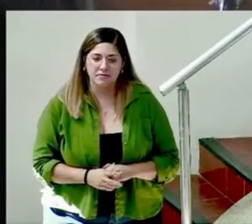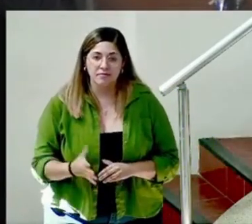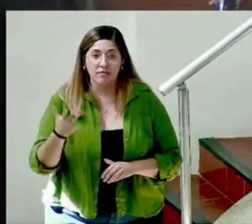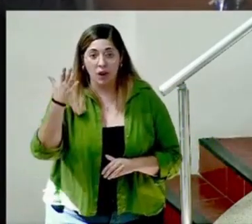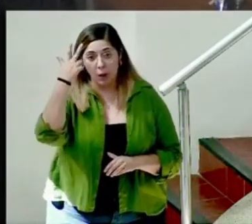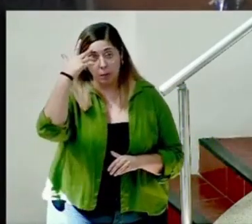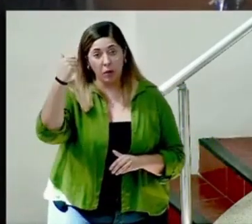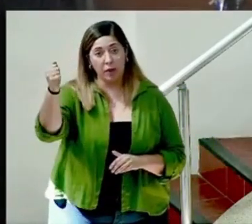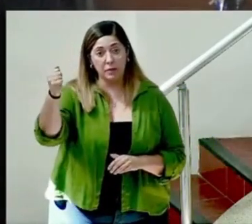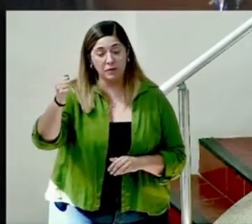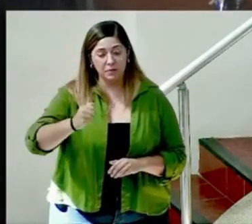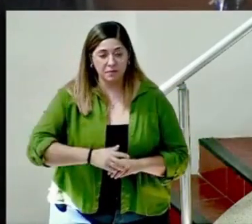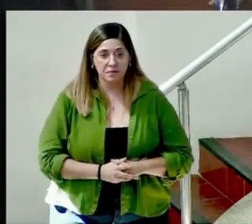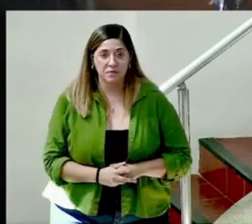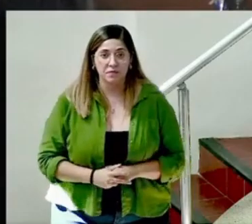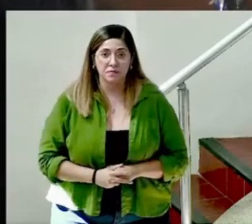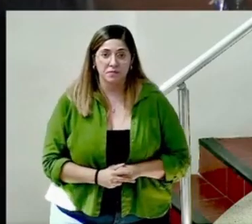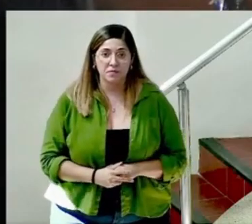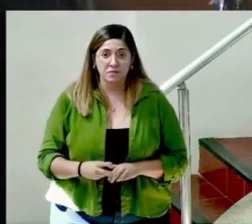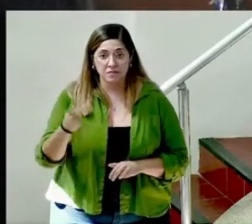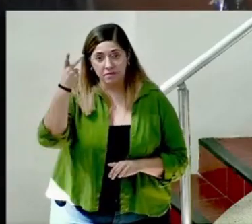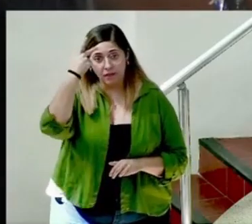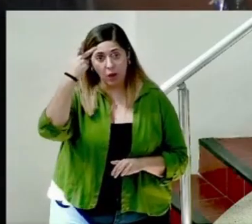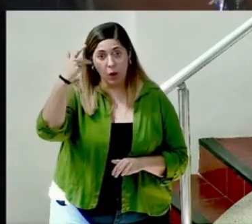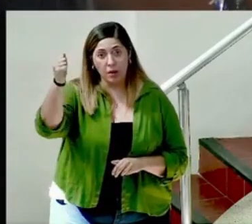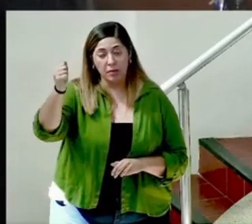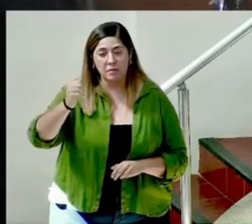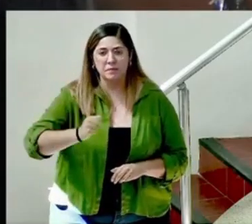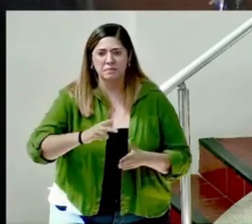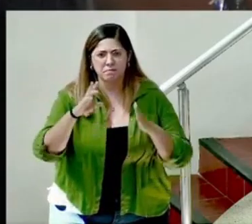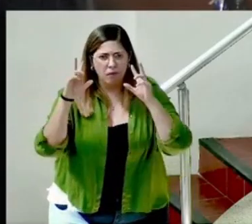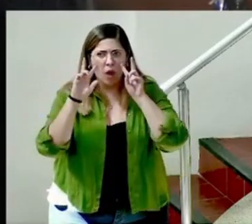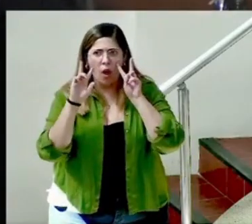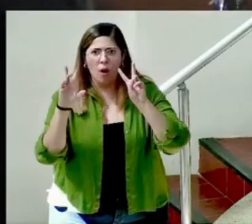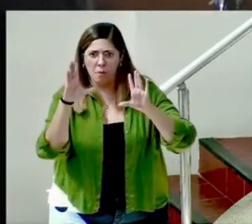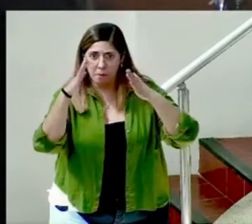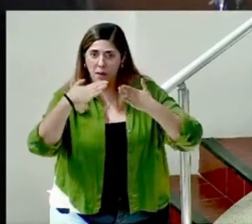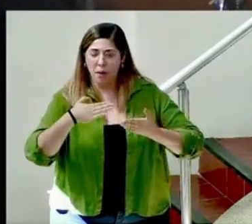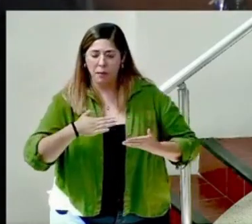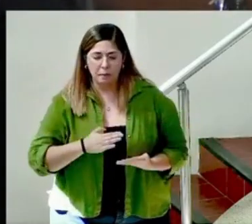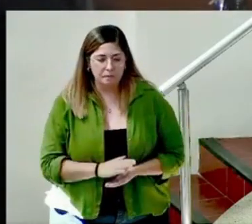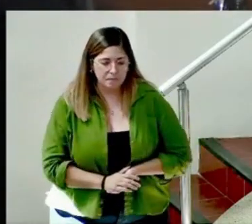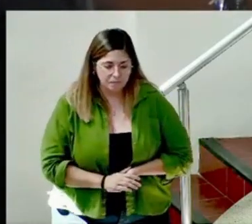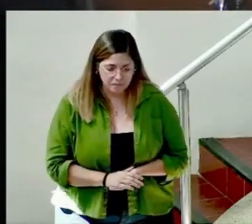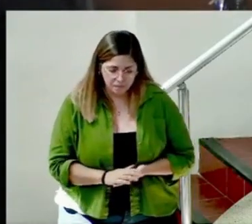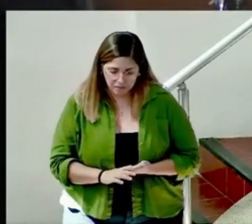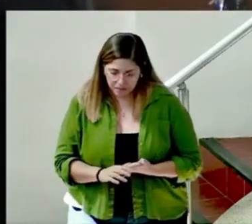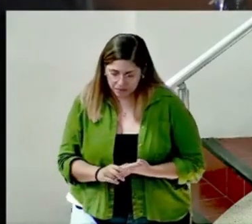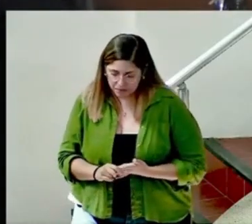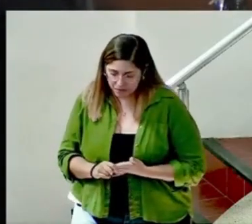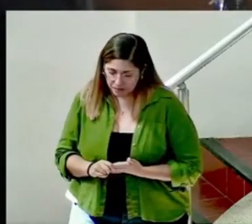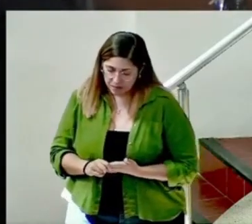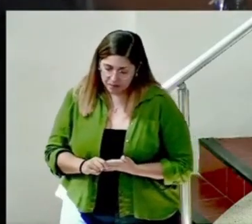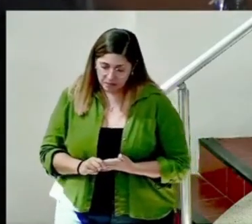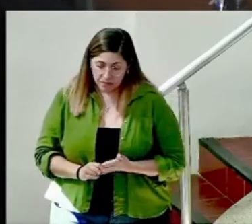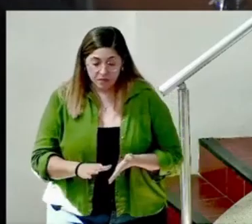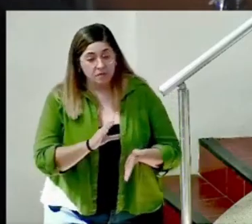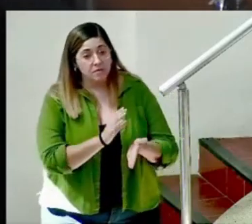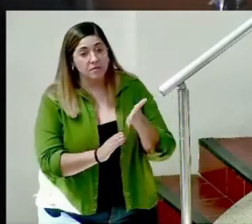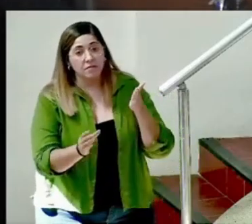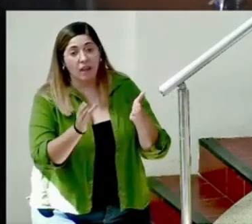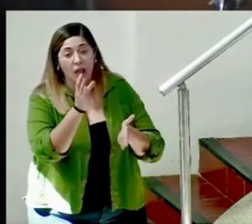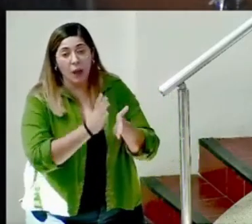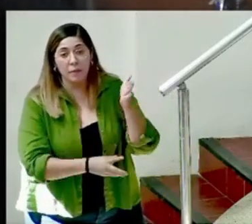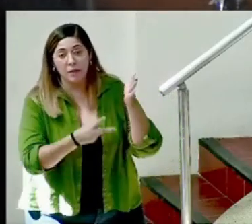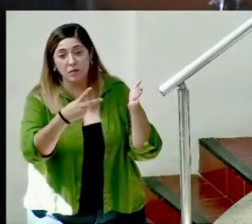respeito dos olhos maus que Cristo está nos ensinando. Provérbios capítulo 23,